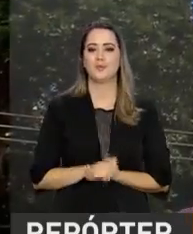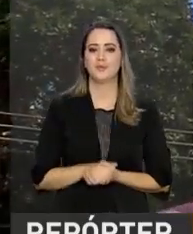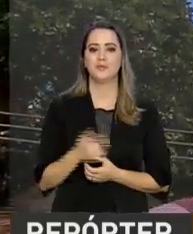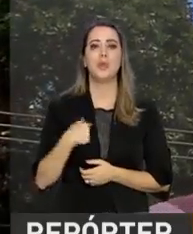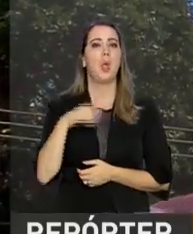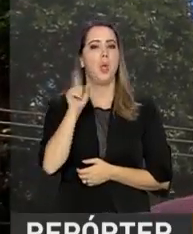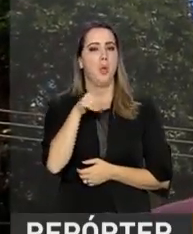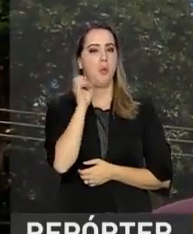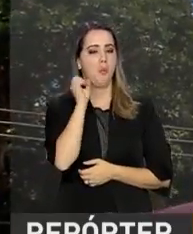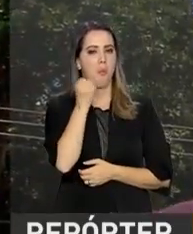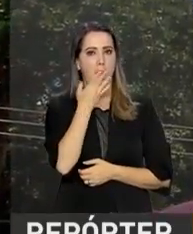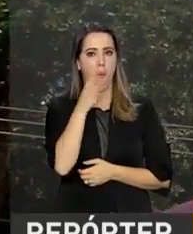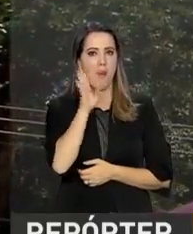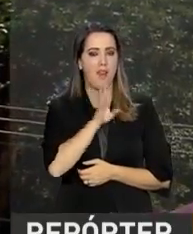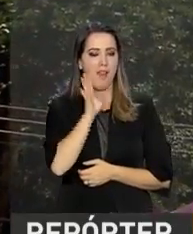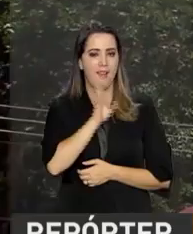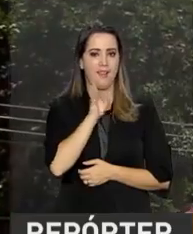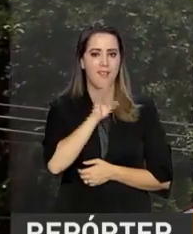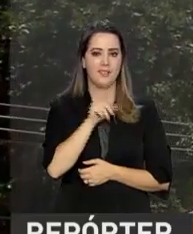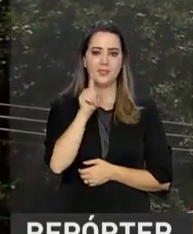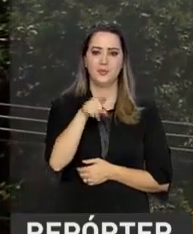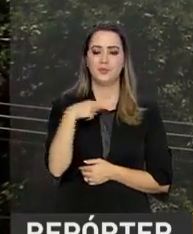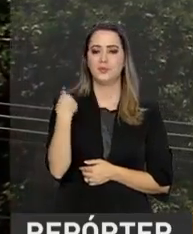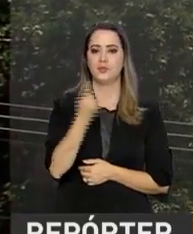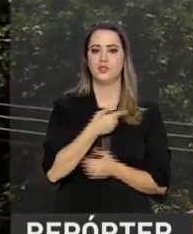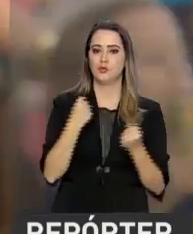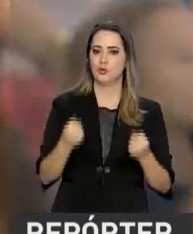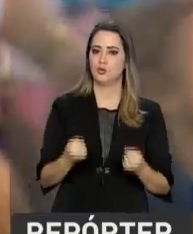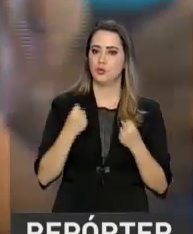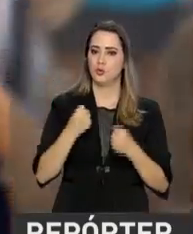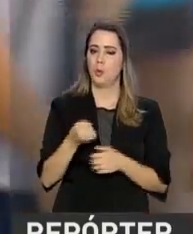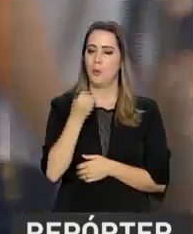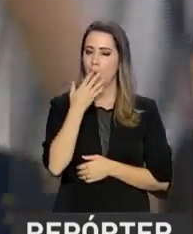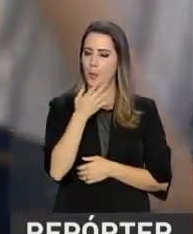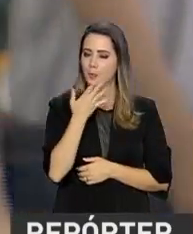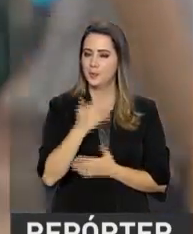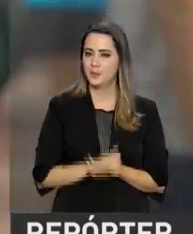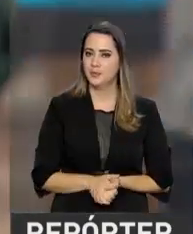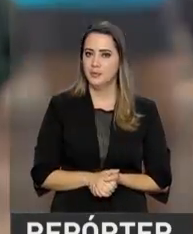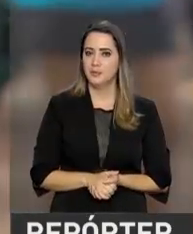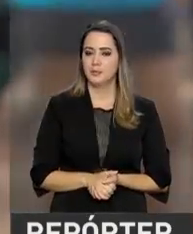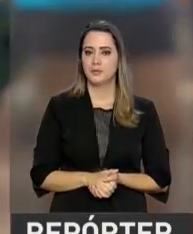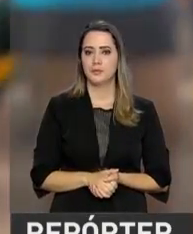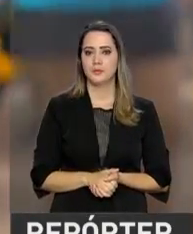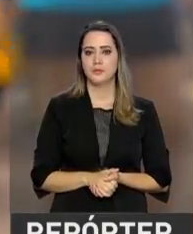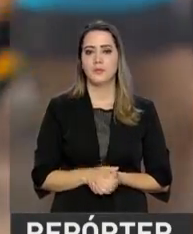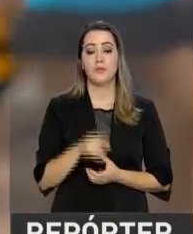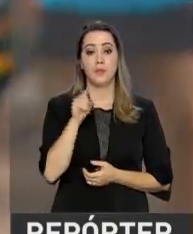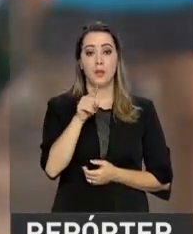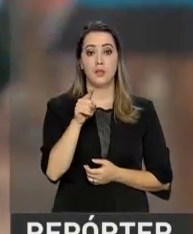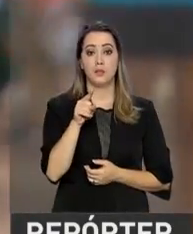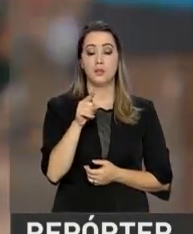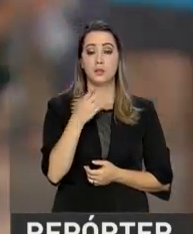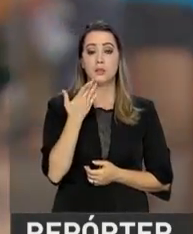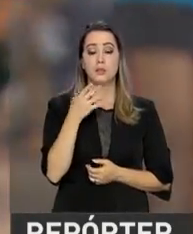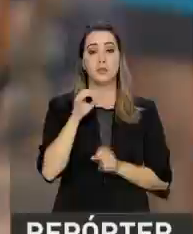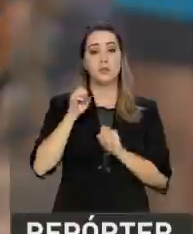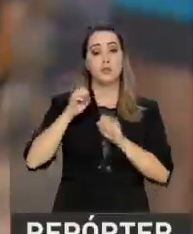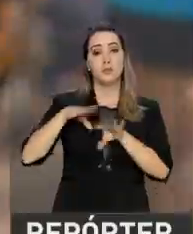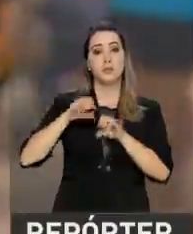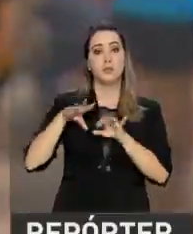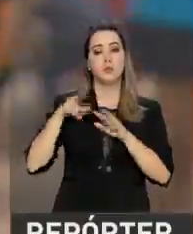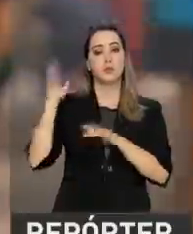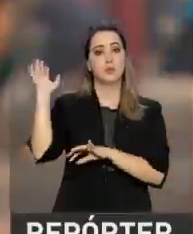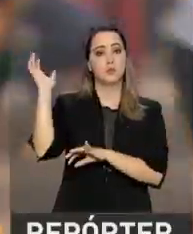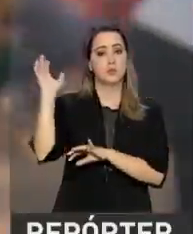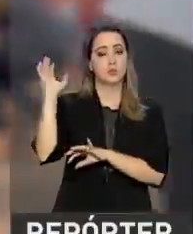legal. Que é para melhorar o nosso físico. Essa conscientização de todos sobre a ecologia,